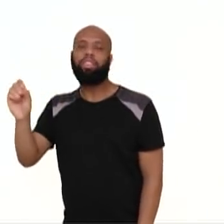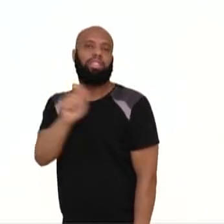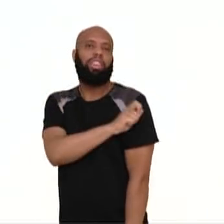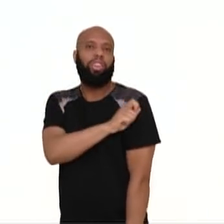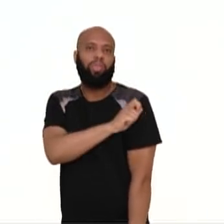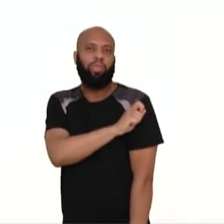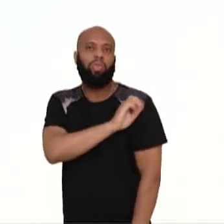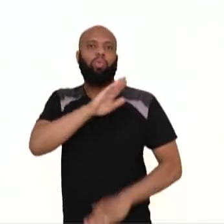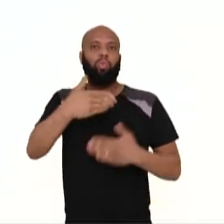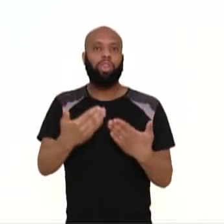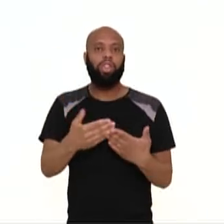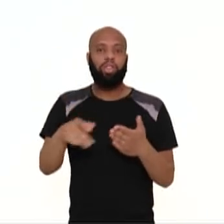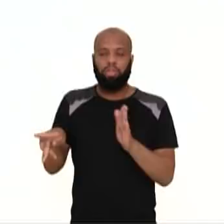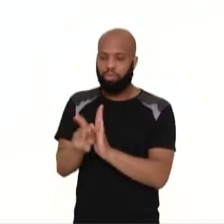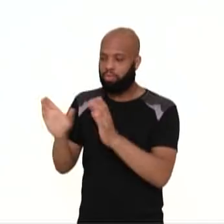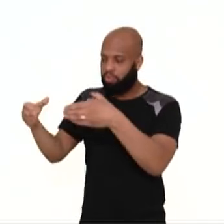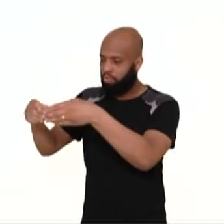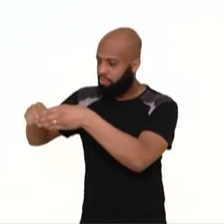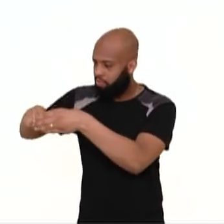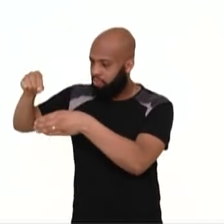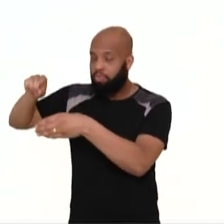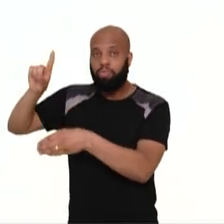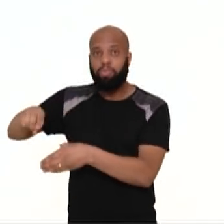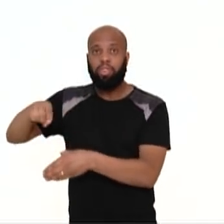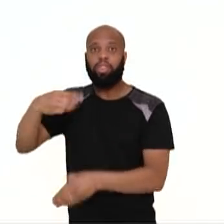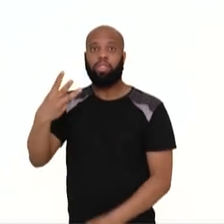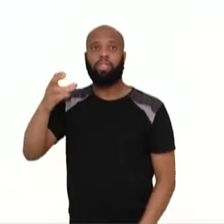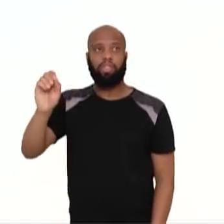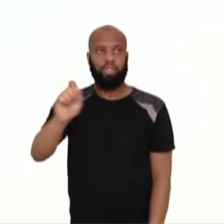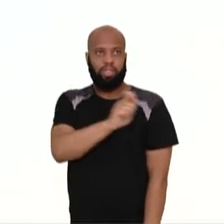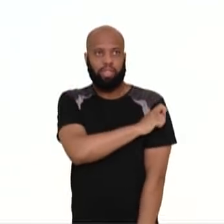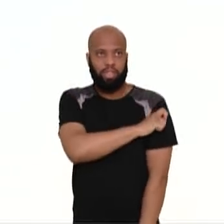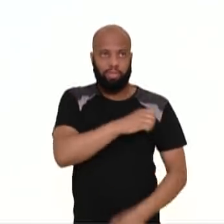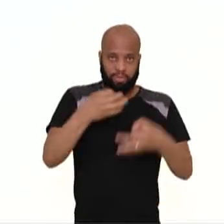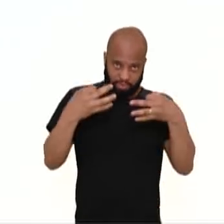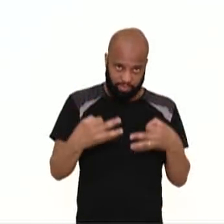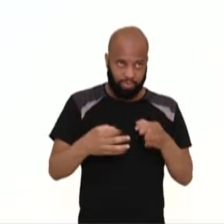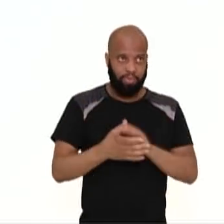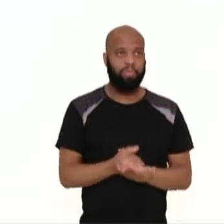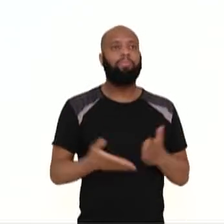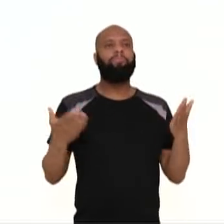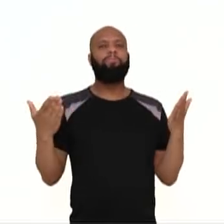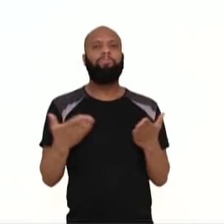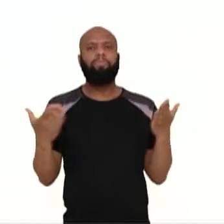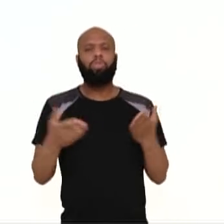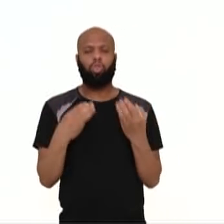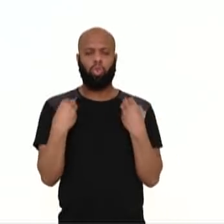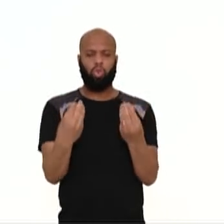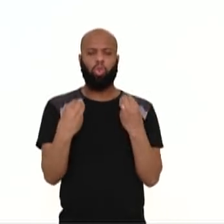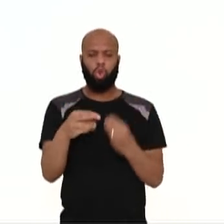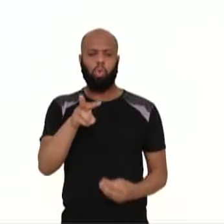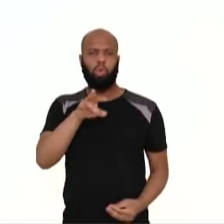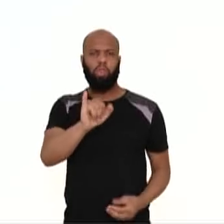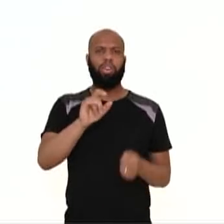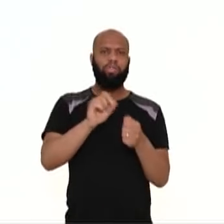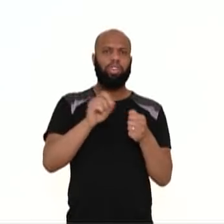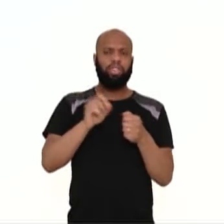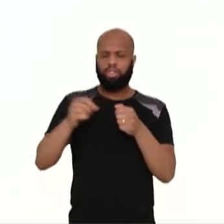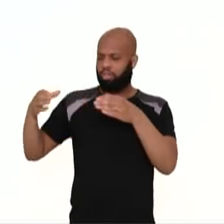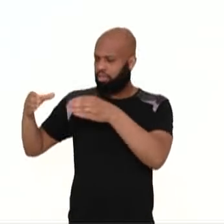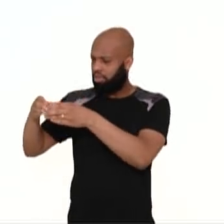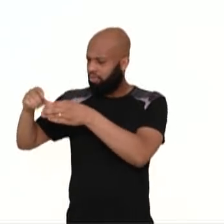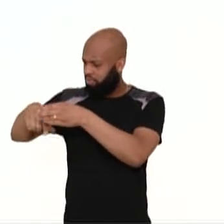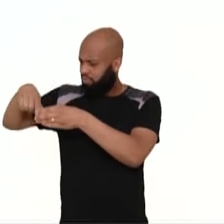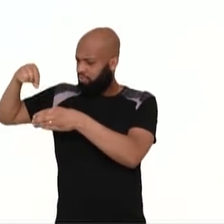alunos. Então, essa amostra ali será de 30 alunos, ok? Então, ó, como vai ser essa amostra? É